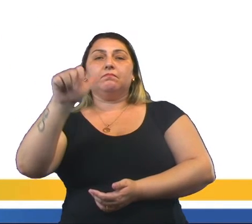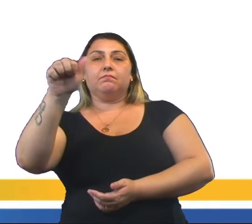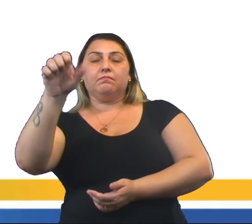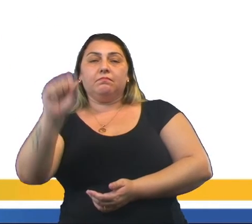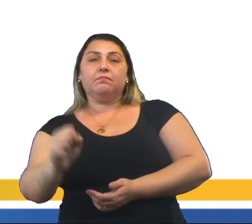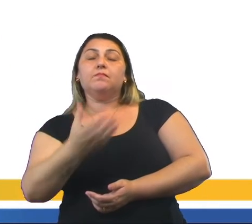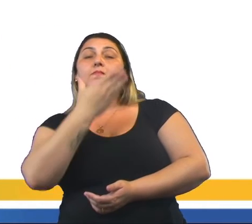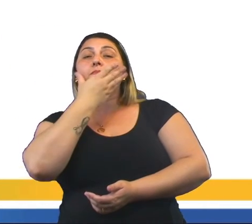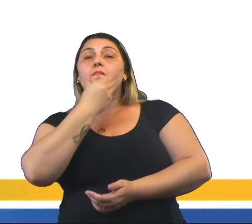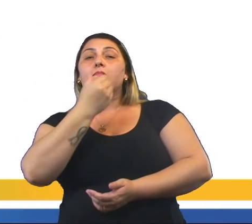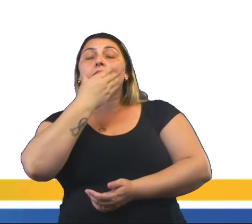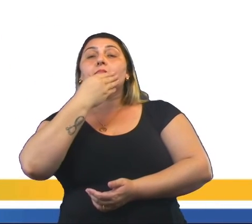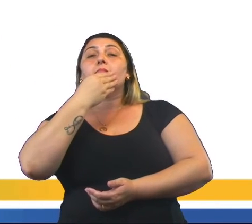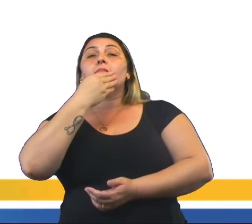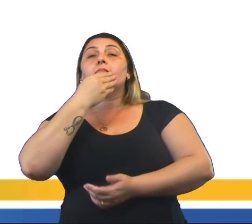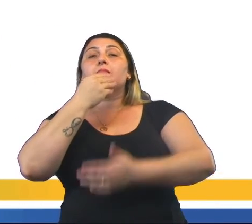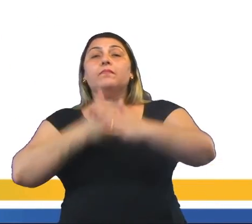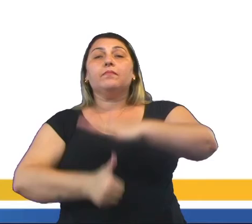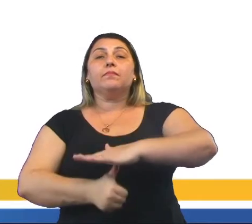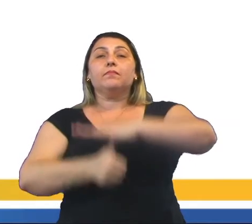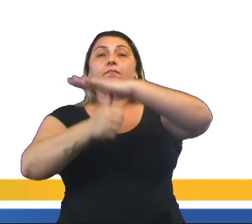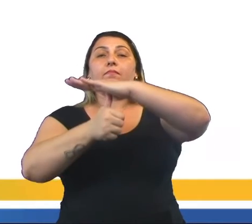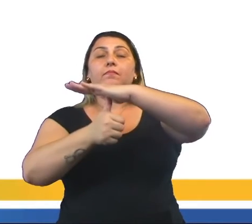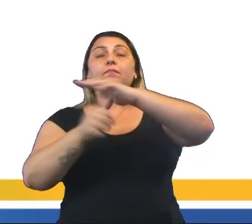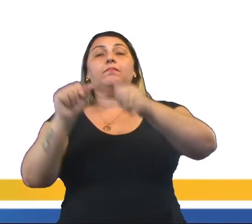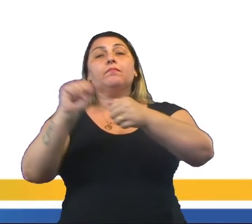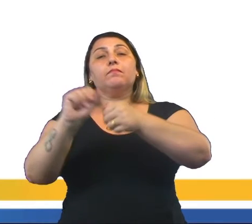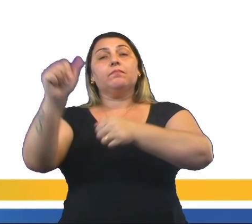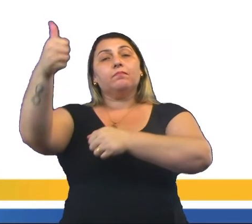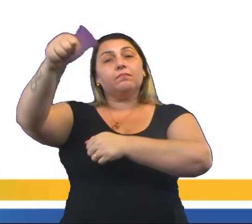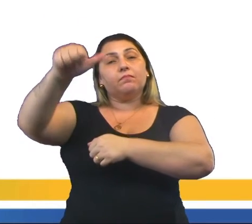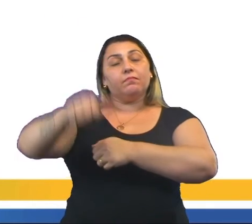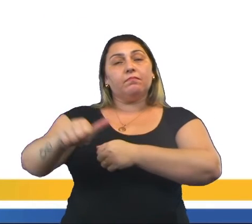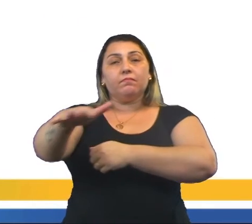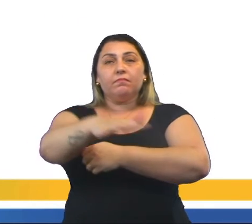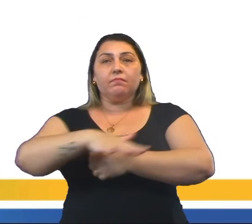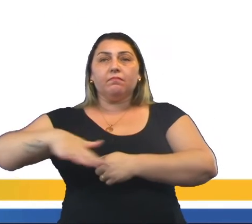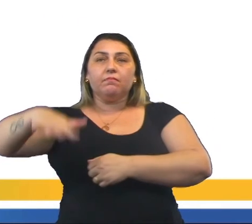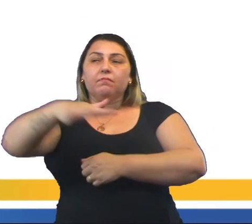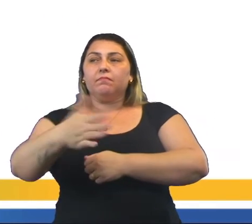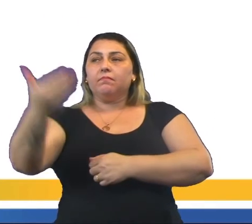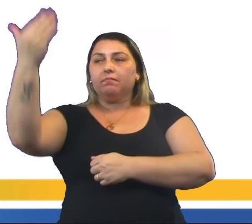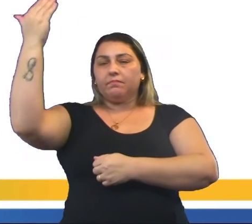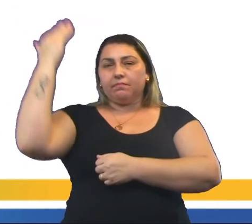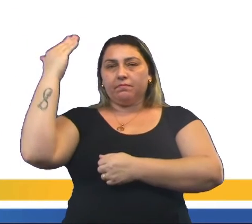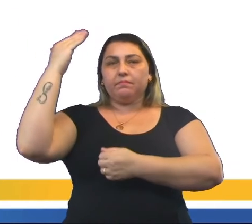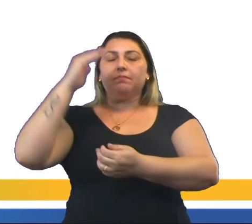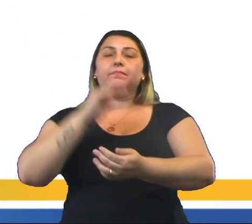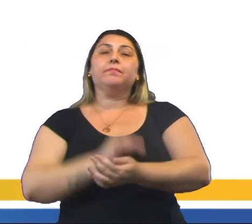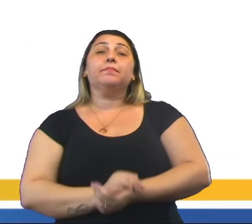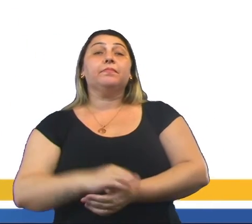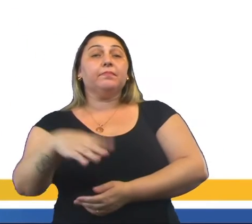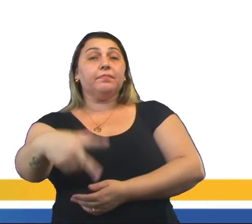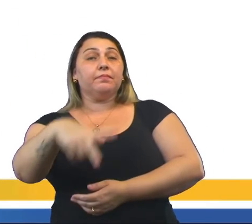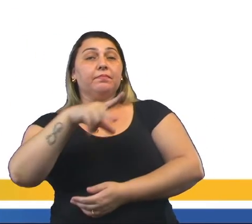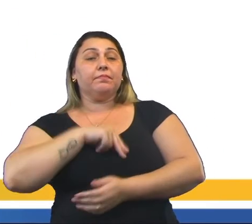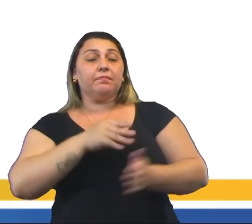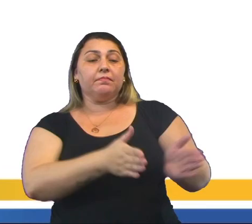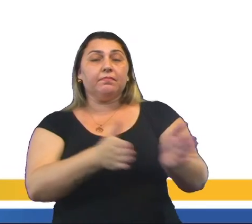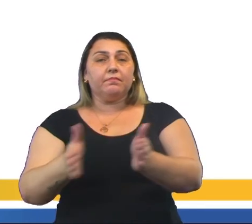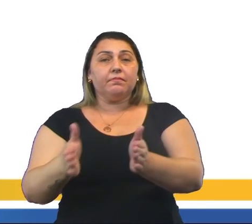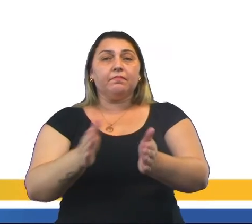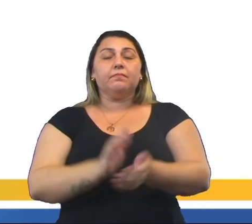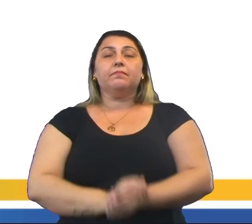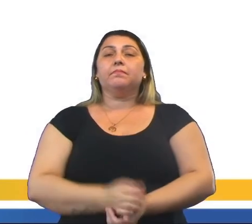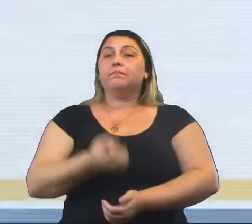bem interessante porque ela faz toda uma análise da sociedade da época, da sociedade portuguesa desse período. Então